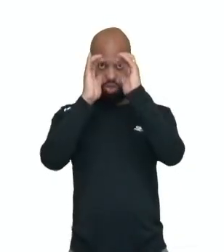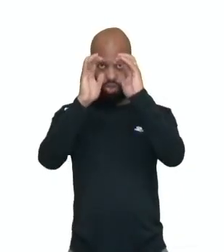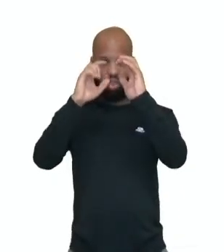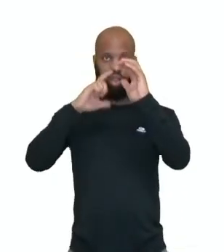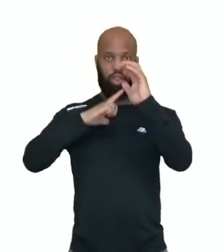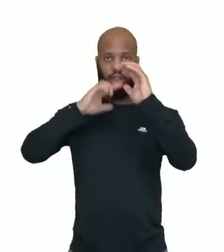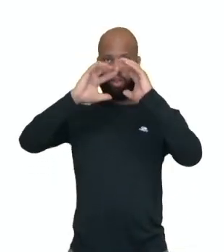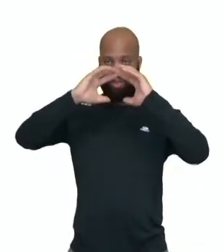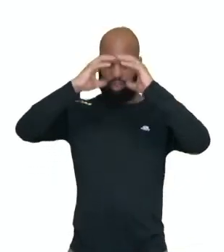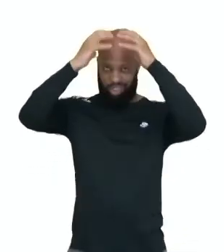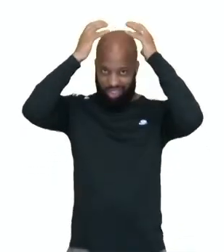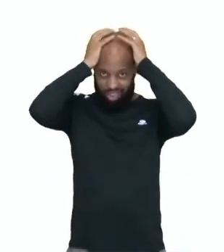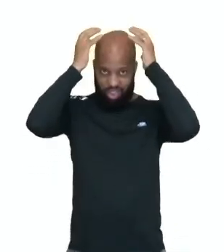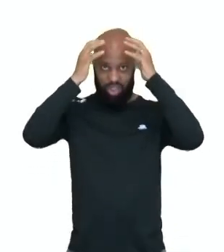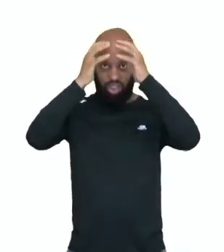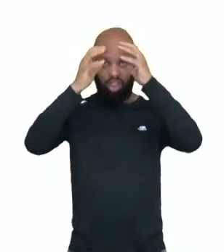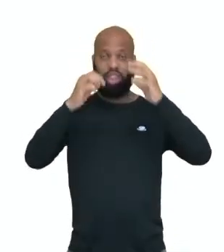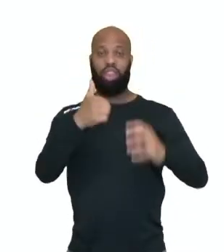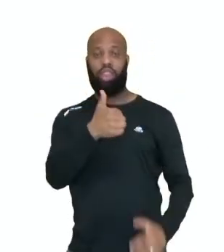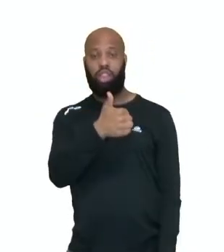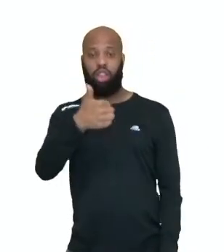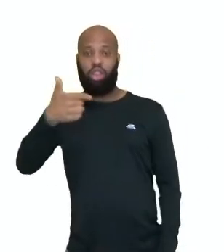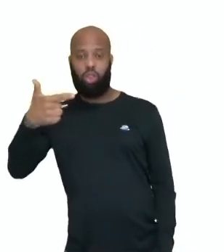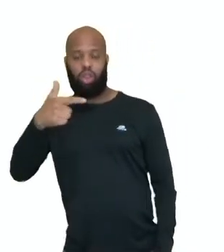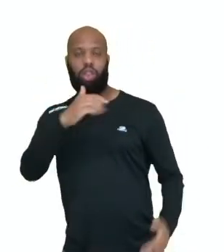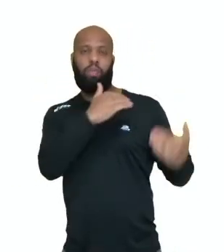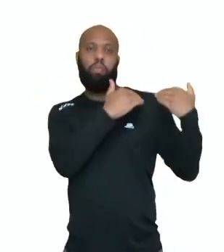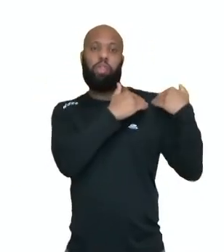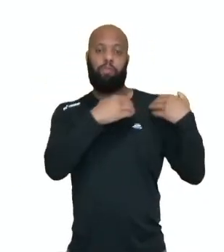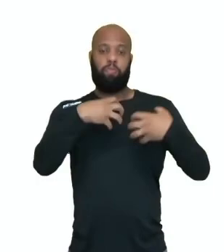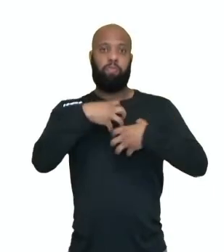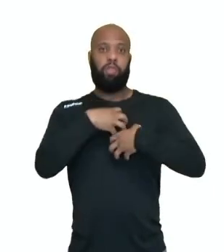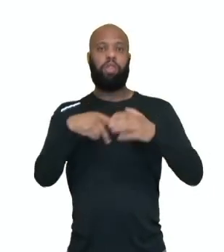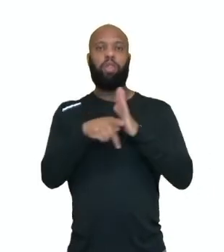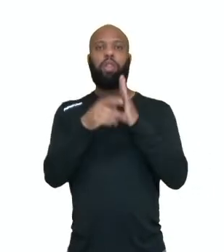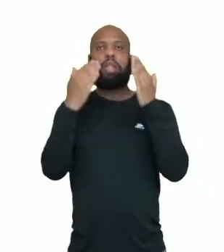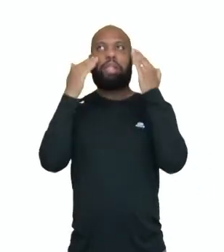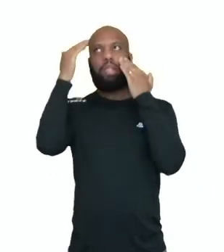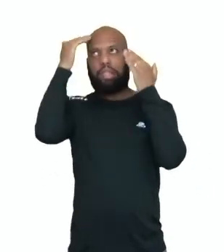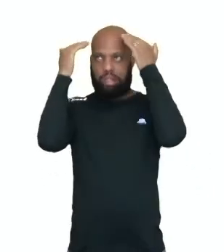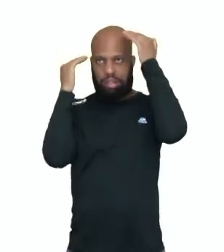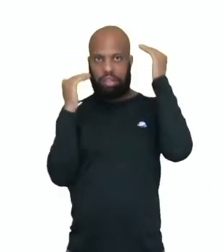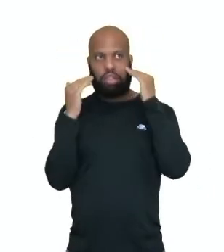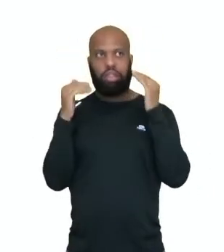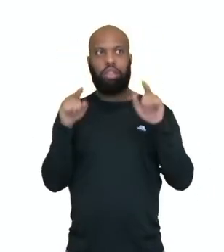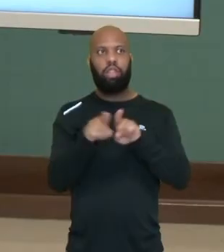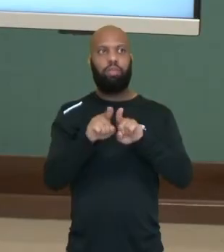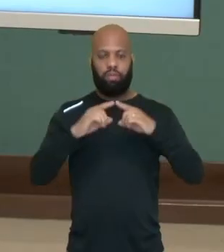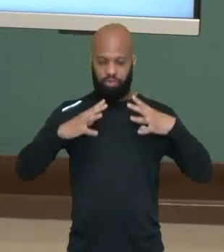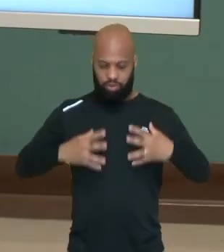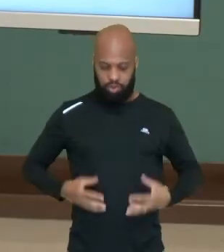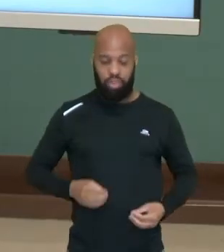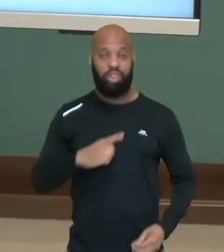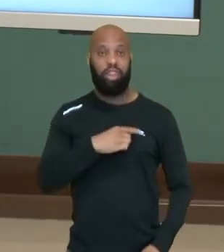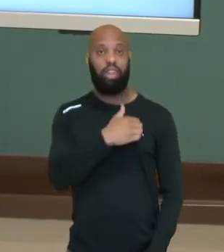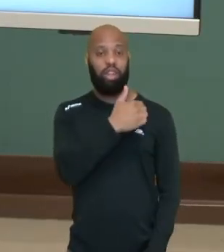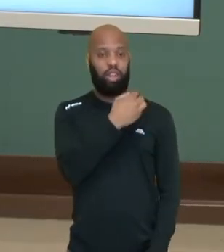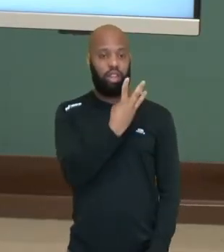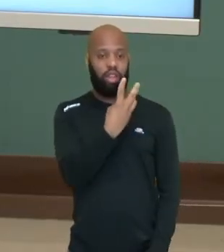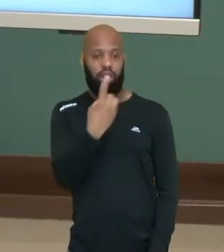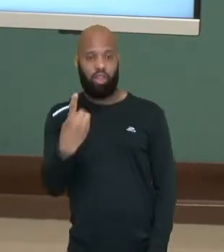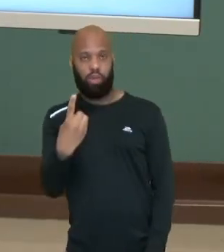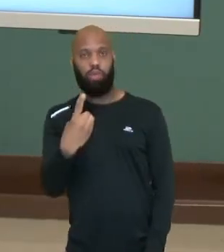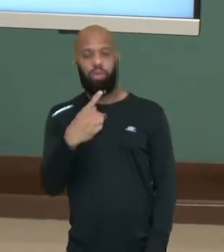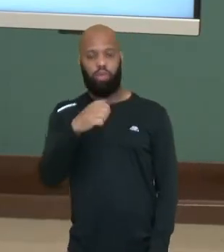ter 12 pares de nervos cranianos, que são responsáveis pelo que a gente sente no rosto, além dos 31 pares de nervos que saem da